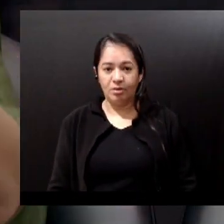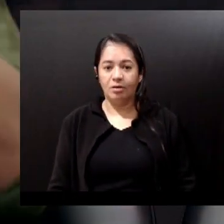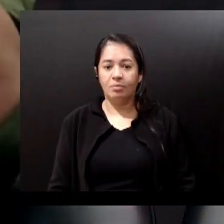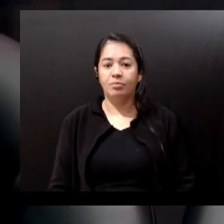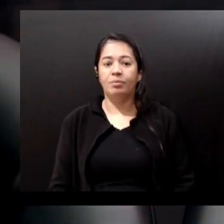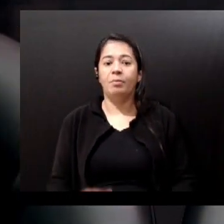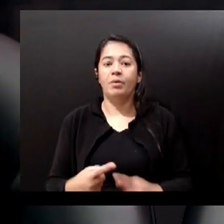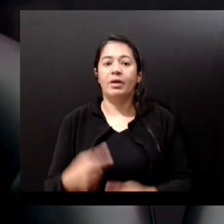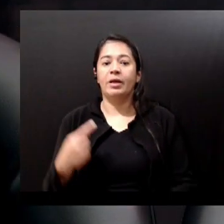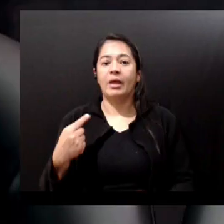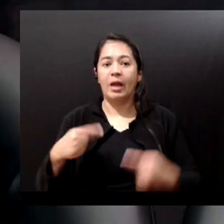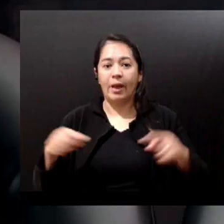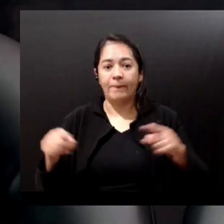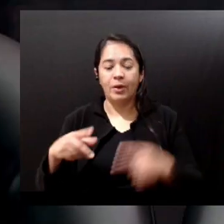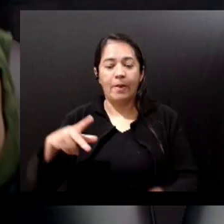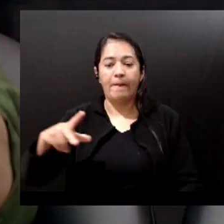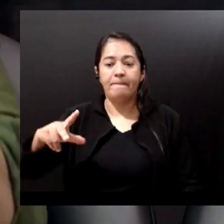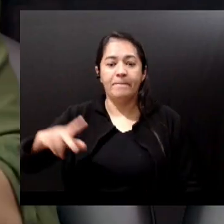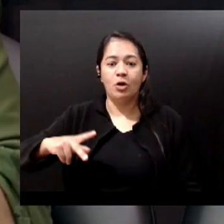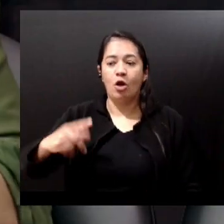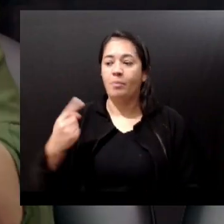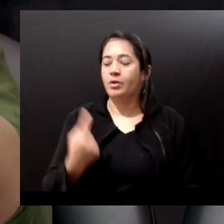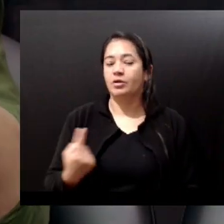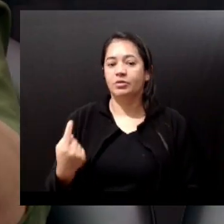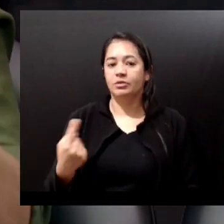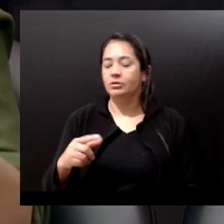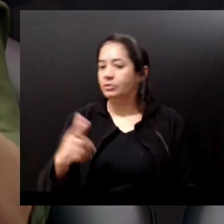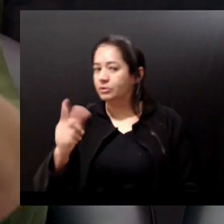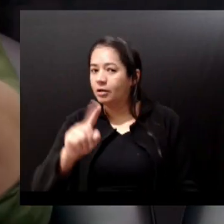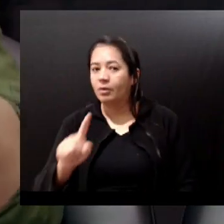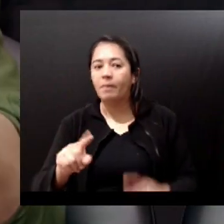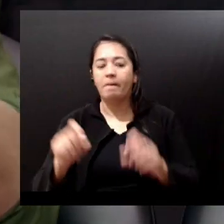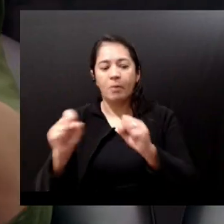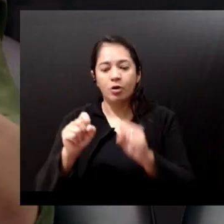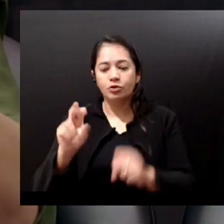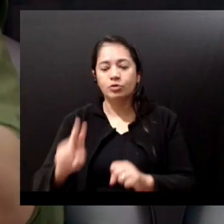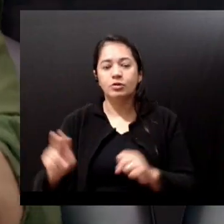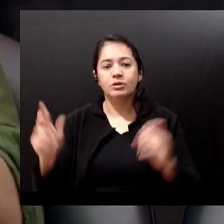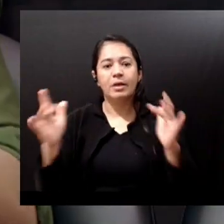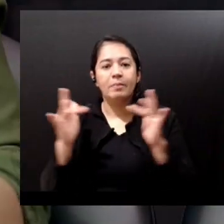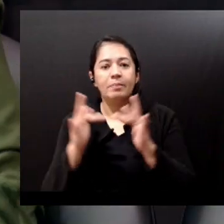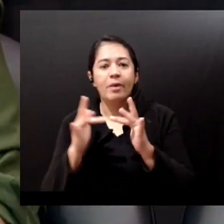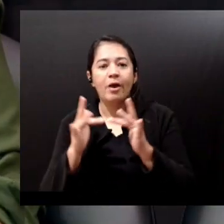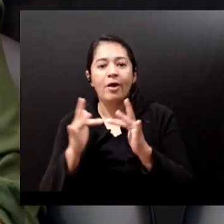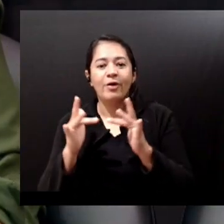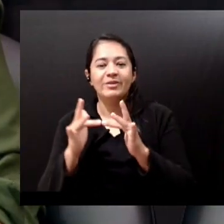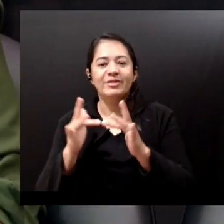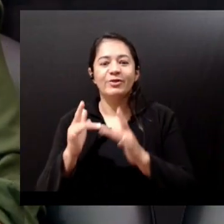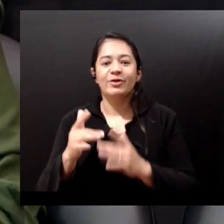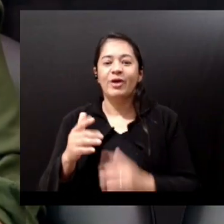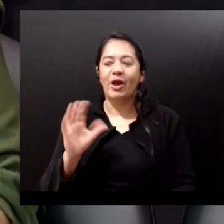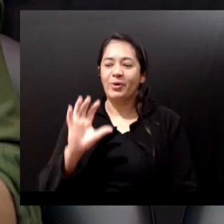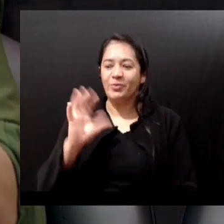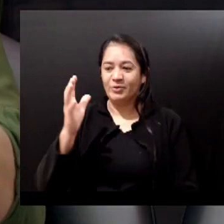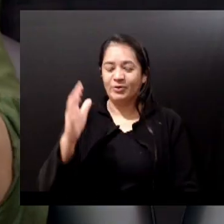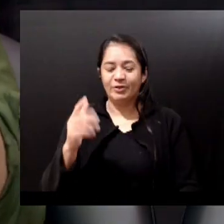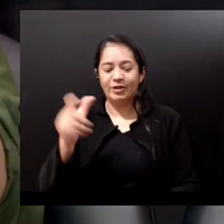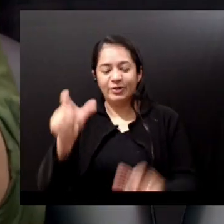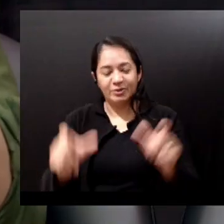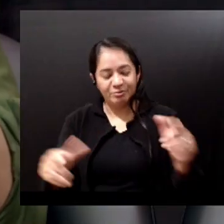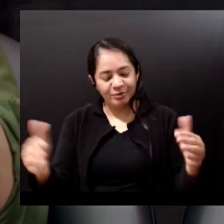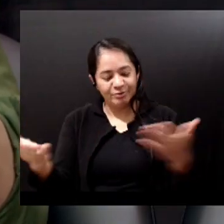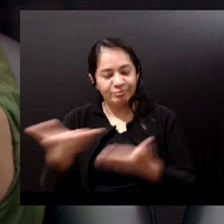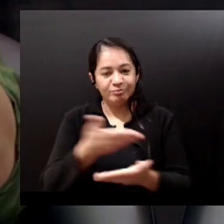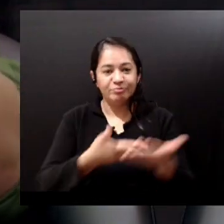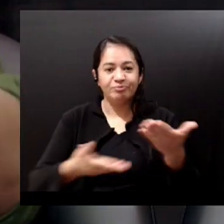ser também usada para o contato com o outro. Né? Então, nas duas vias, ela é assim muito possível. A